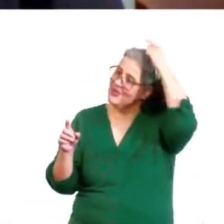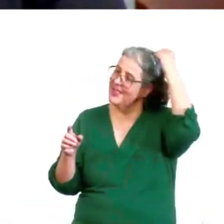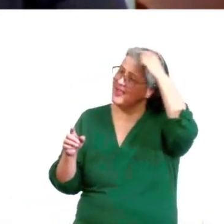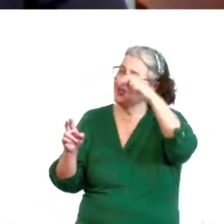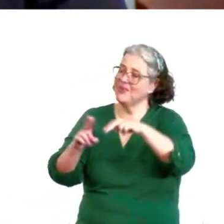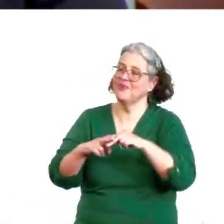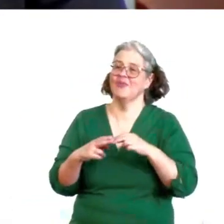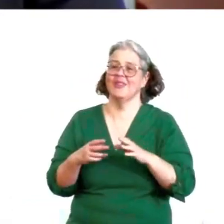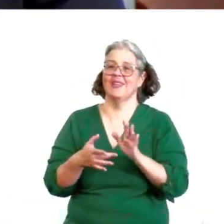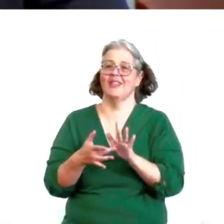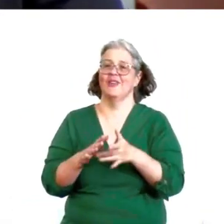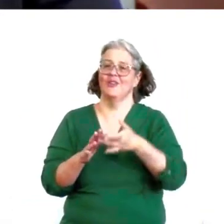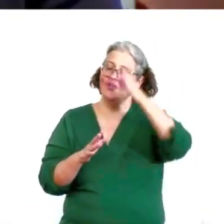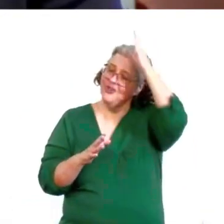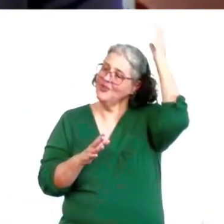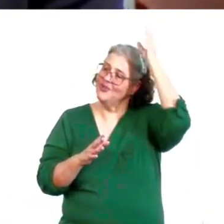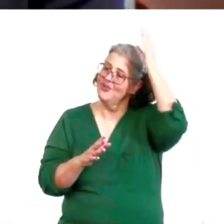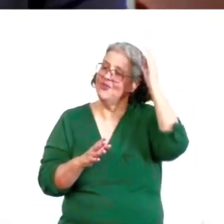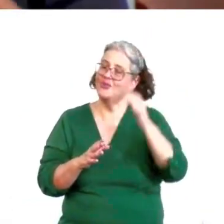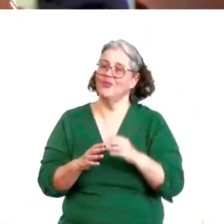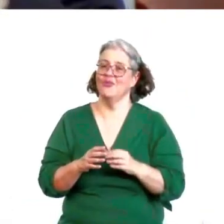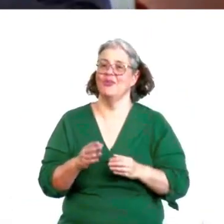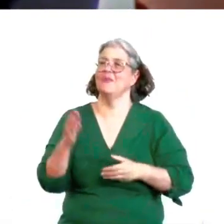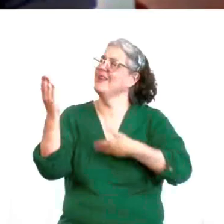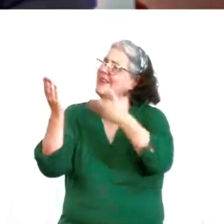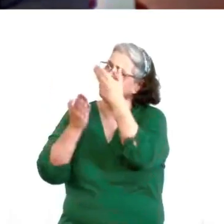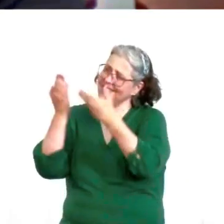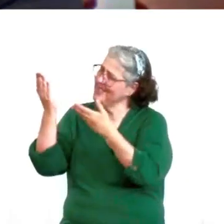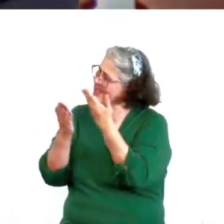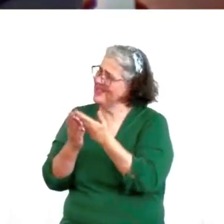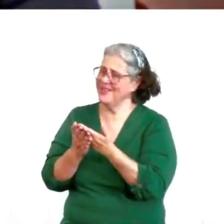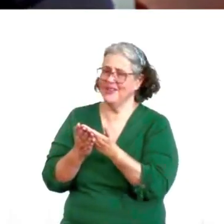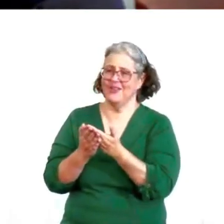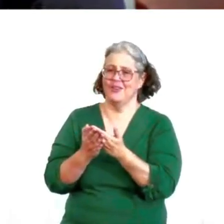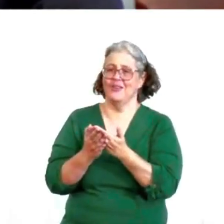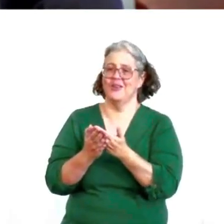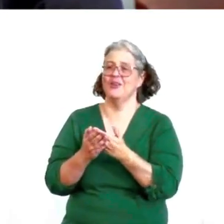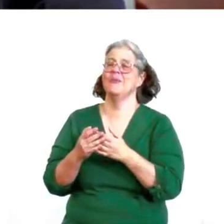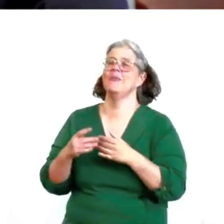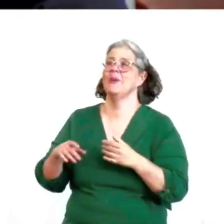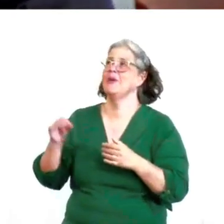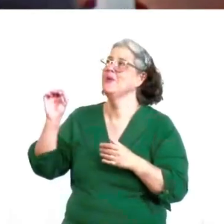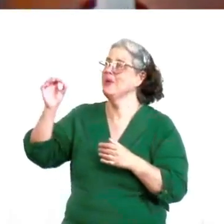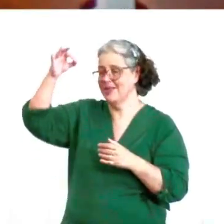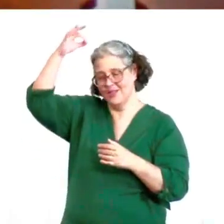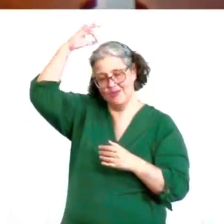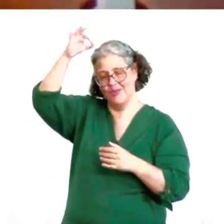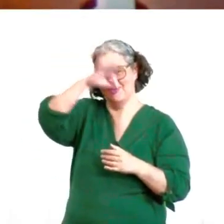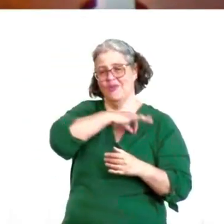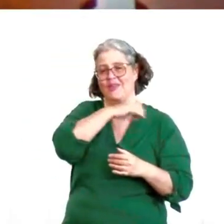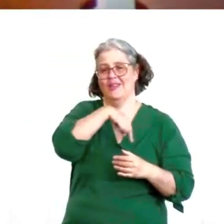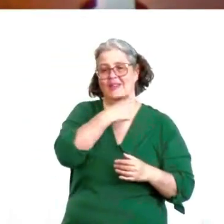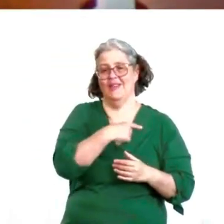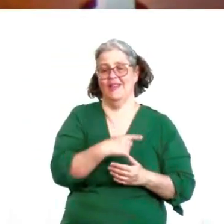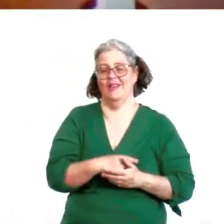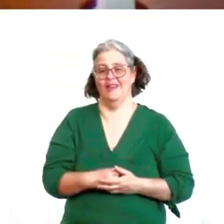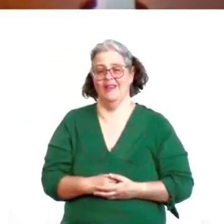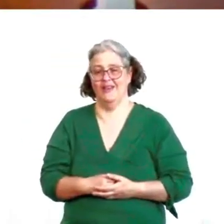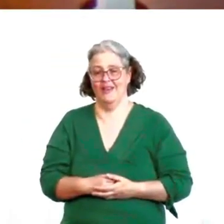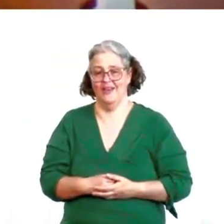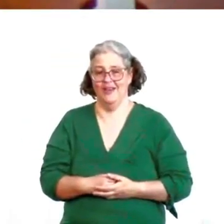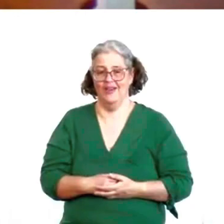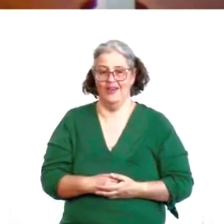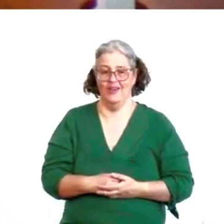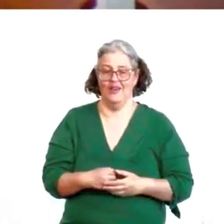Jesus, para desfrutar dos benefícios que o Espírito Santo de Deus nos dá, da sabedoria, como ouvimos hoje de manhã, que